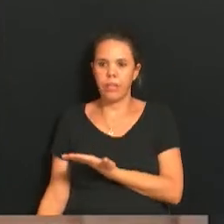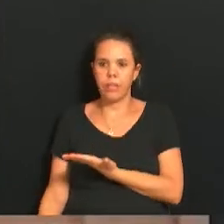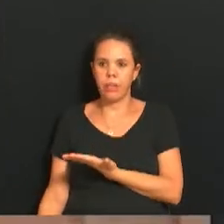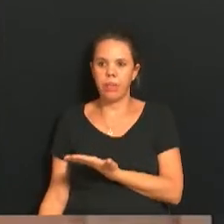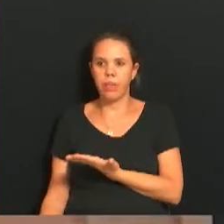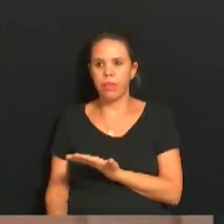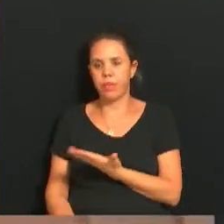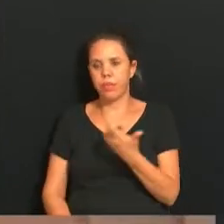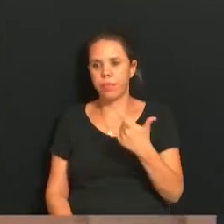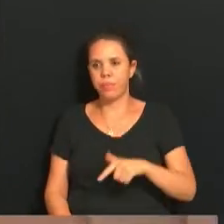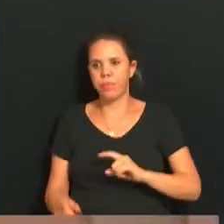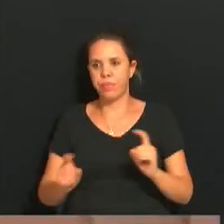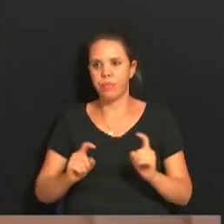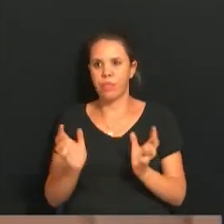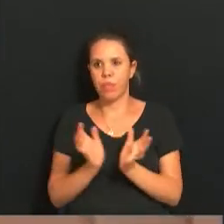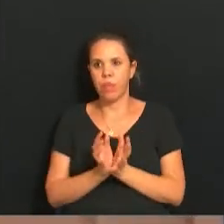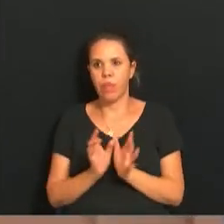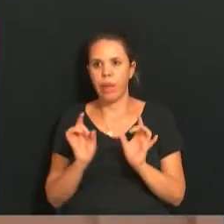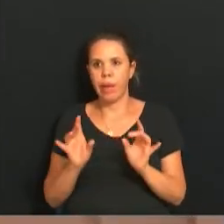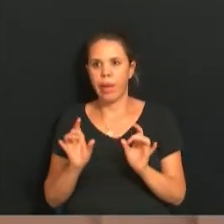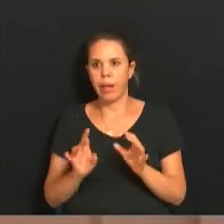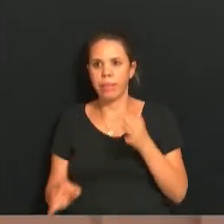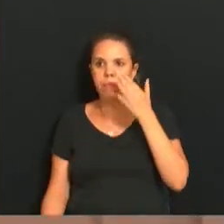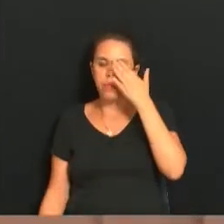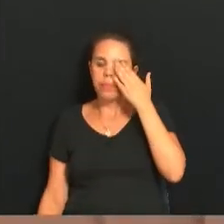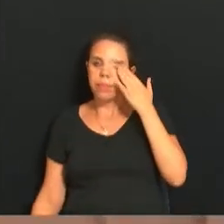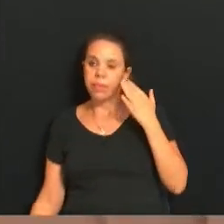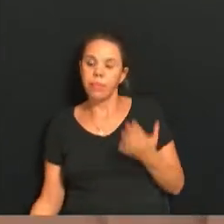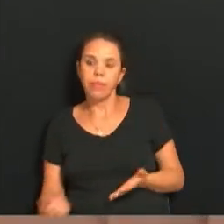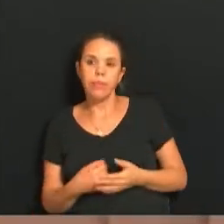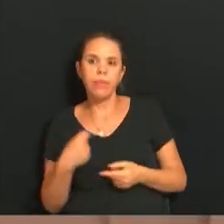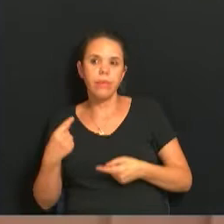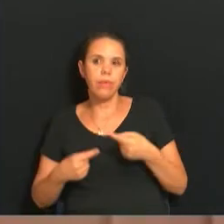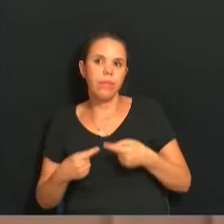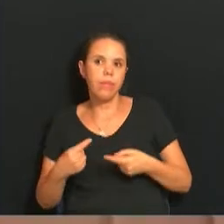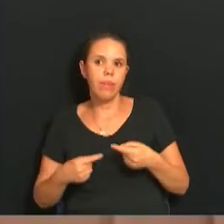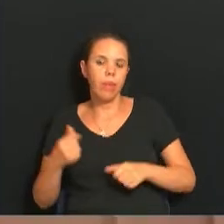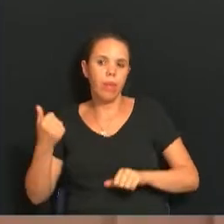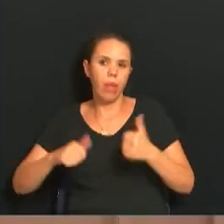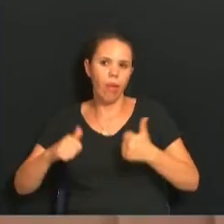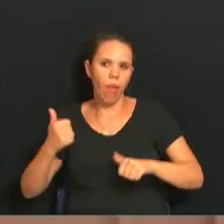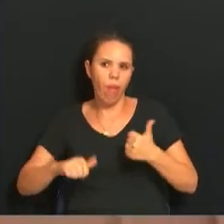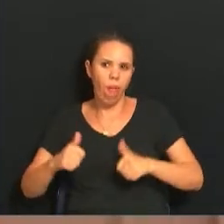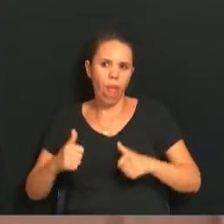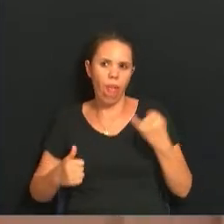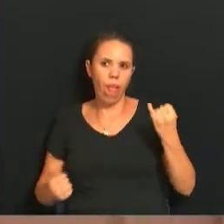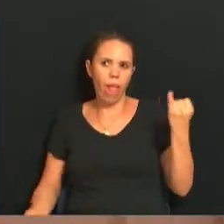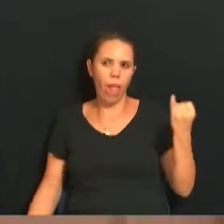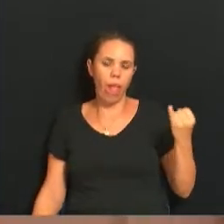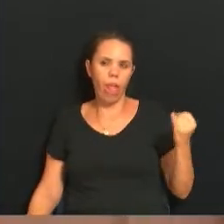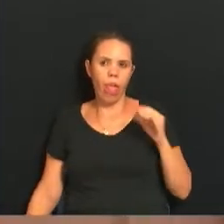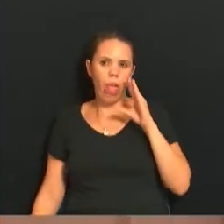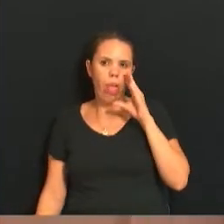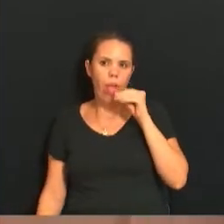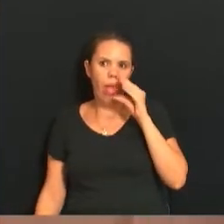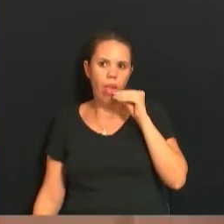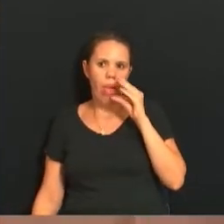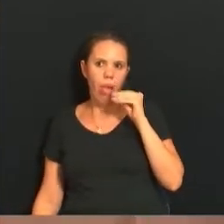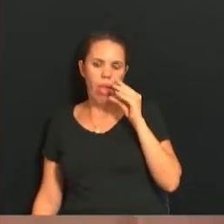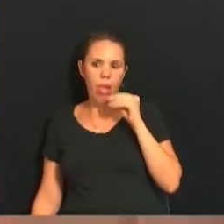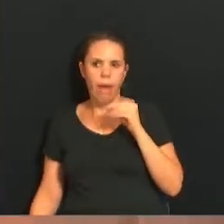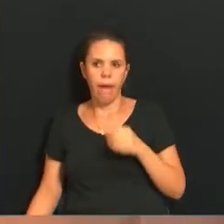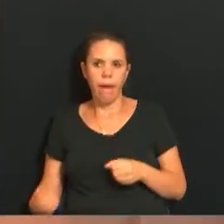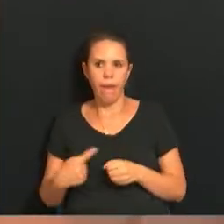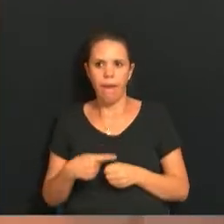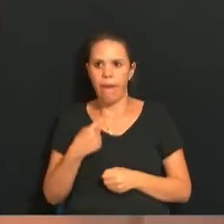uma reunião da Comissão Especial de Estudos para discutir e avaliar a importância do funcionalismo público para o município